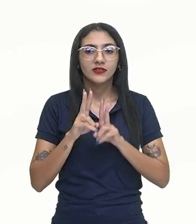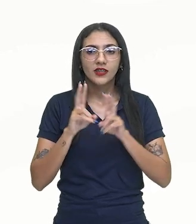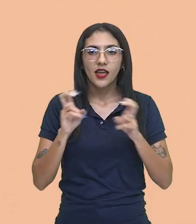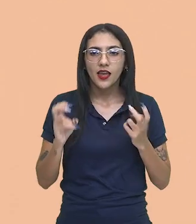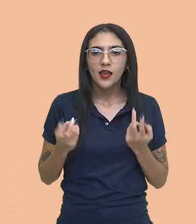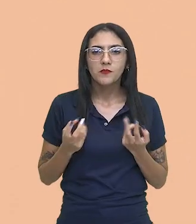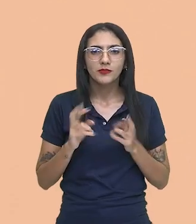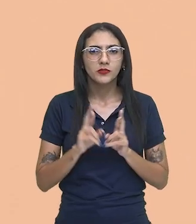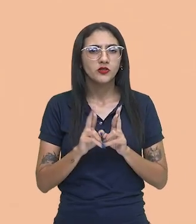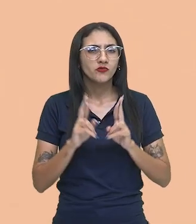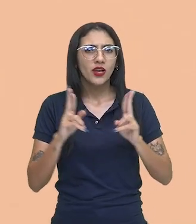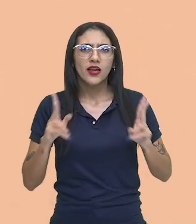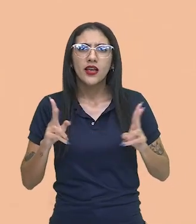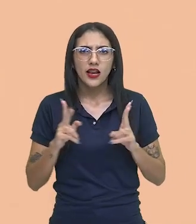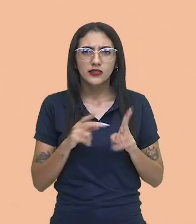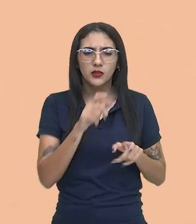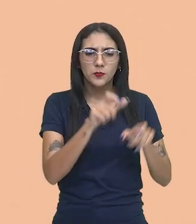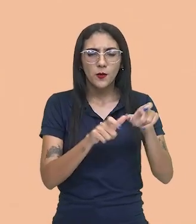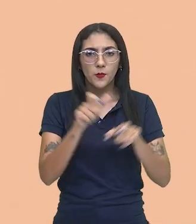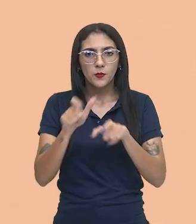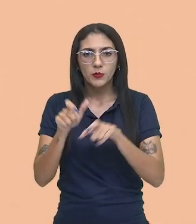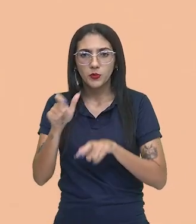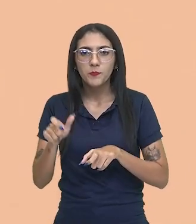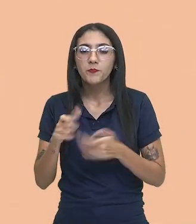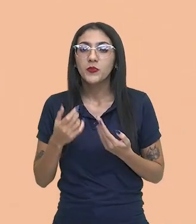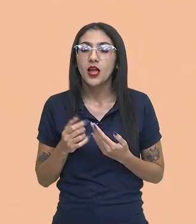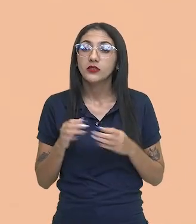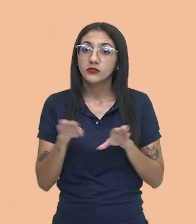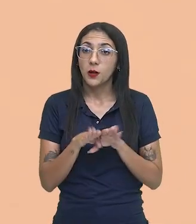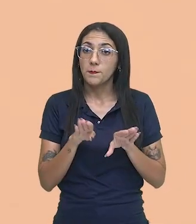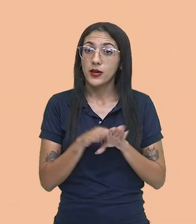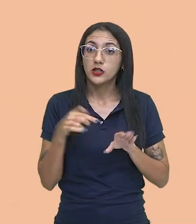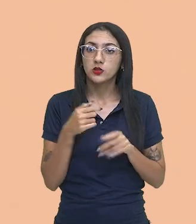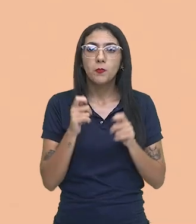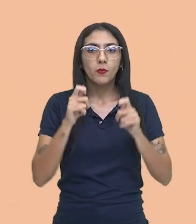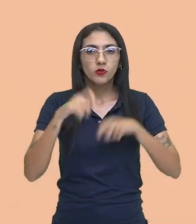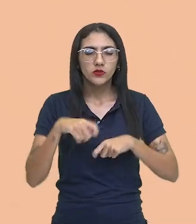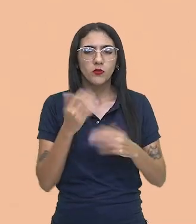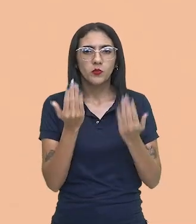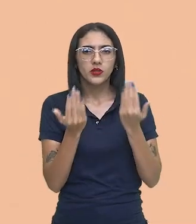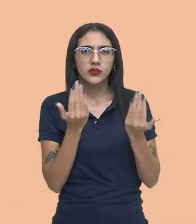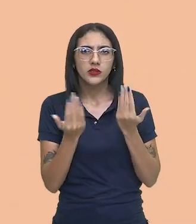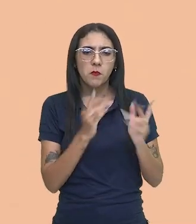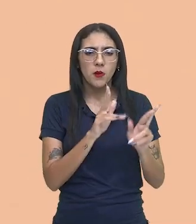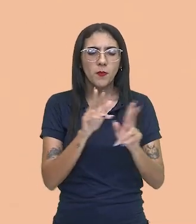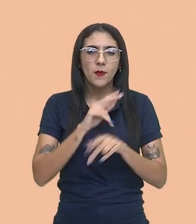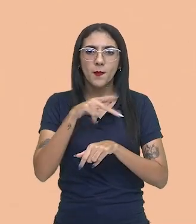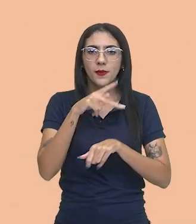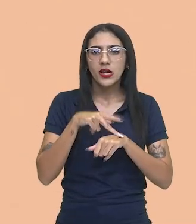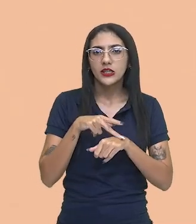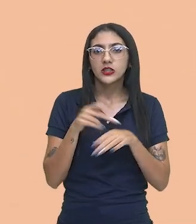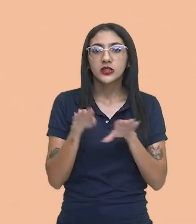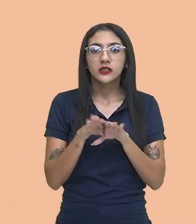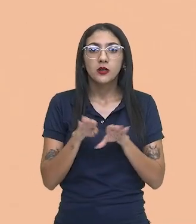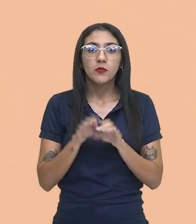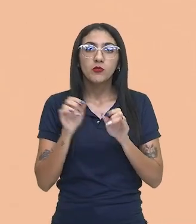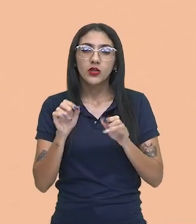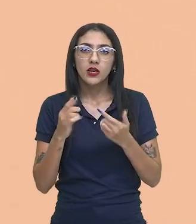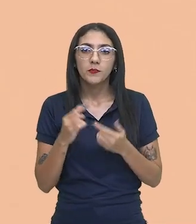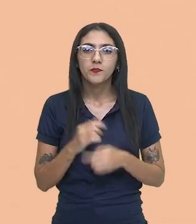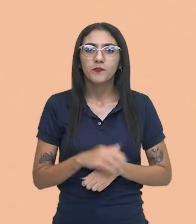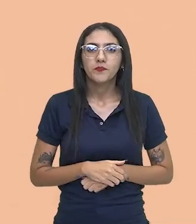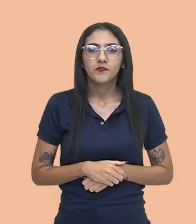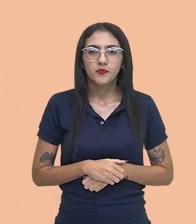aí das diferenças que existem entre as pessoas, a gente também consegue diferenciar cada país, cada região, com relação aos seus